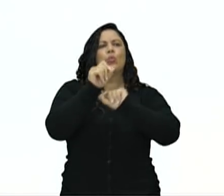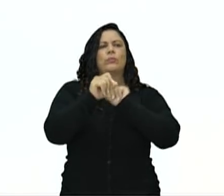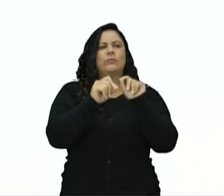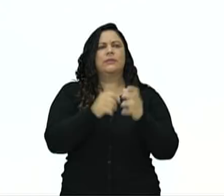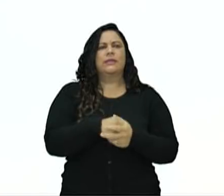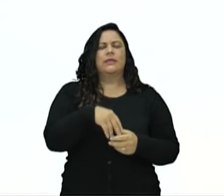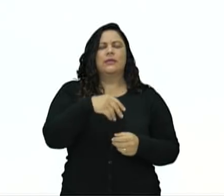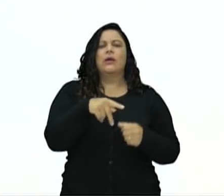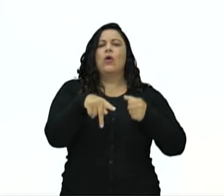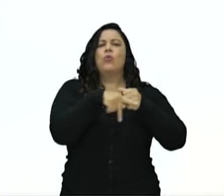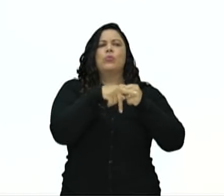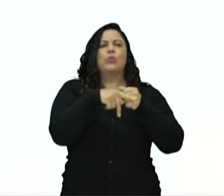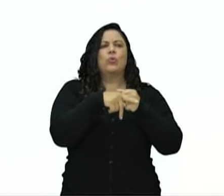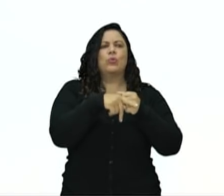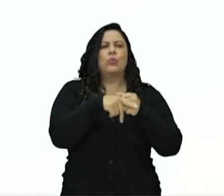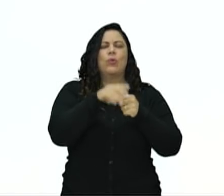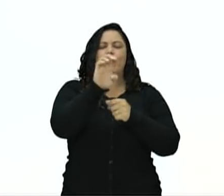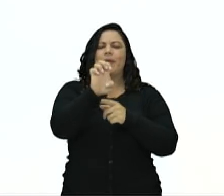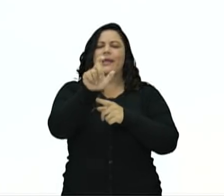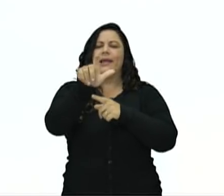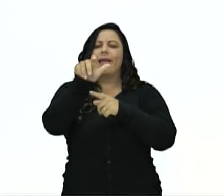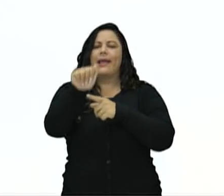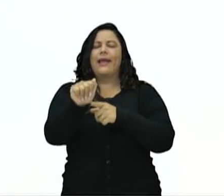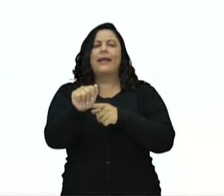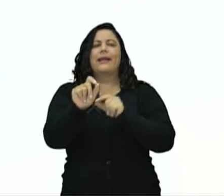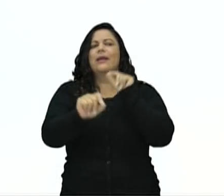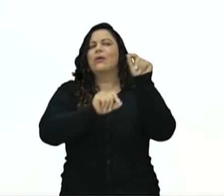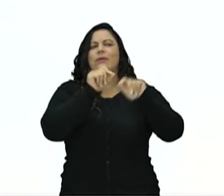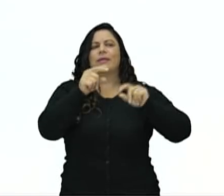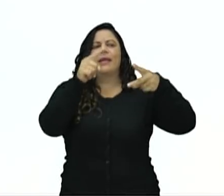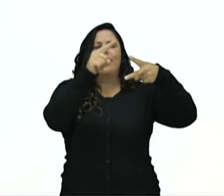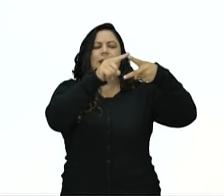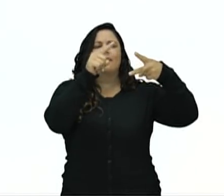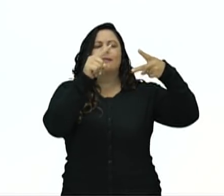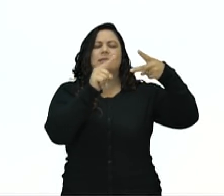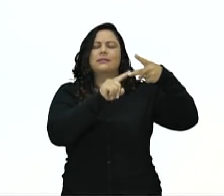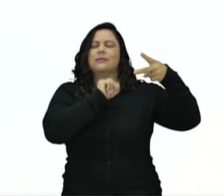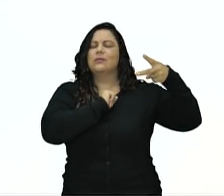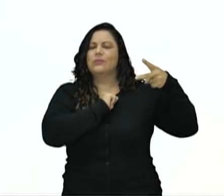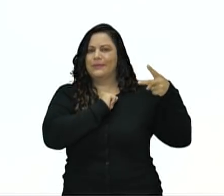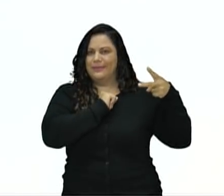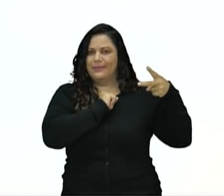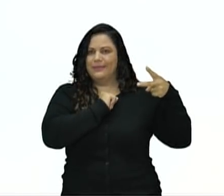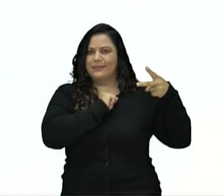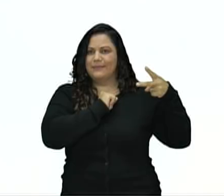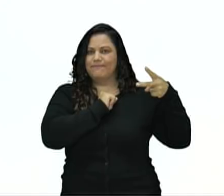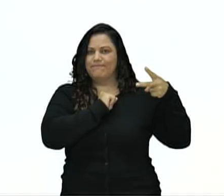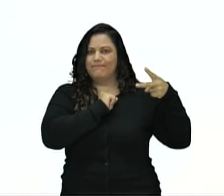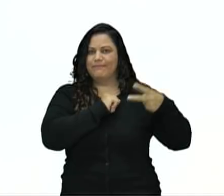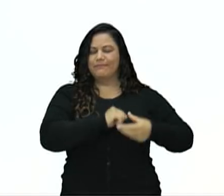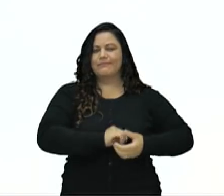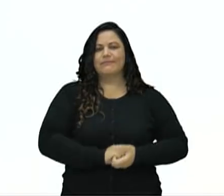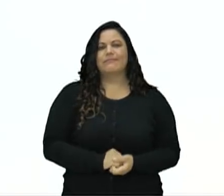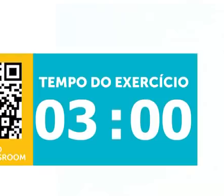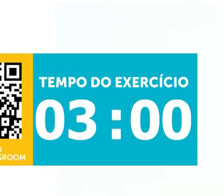função anafórica ou catafórica. Mais essa tarefa para vocês fixarem esse conceito.